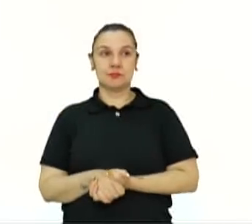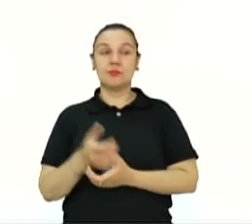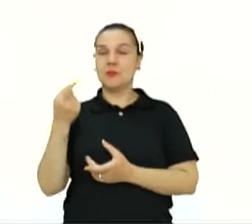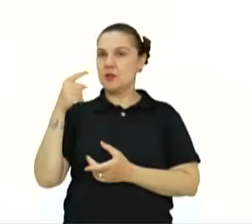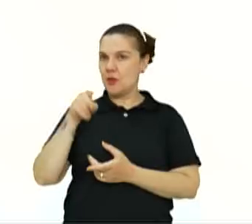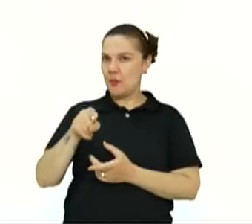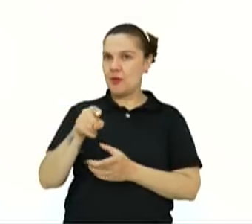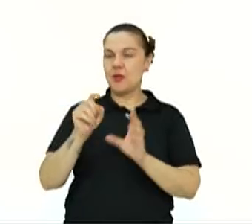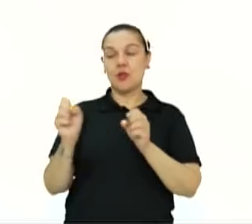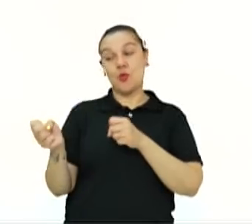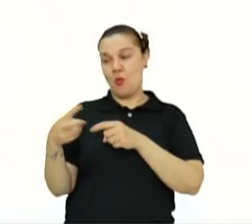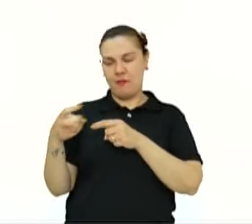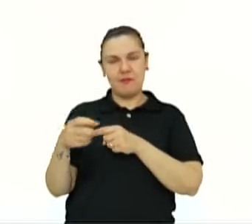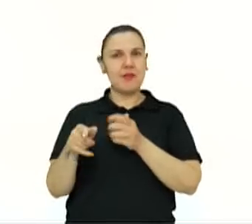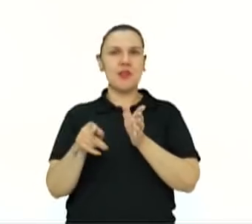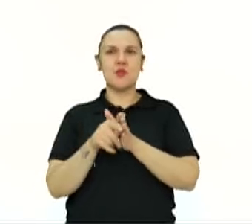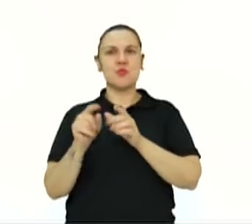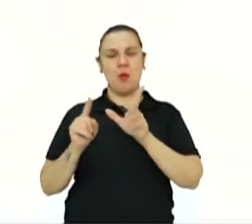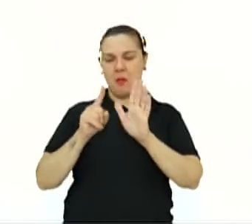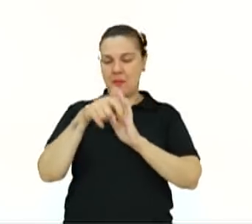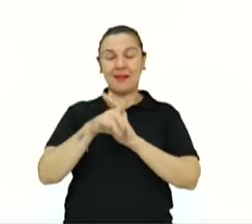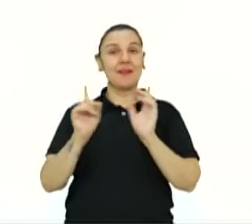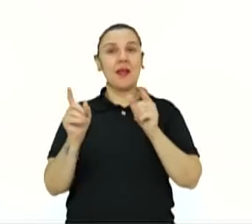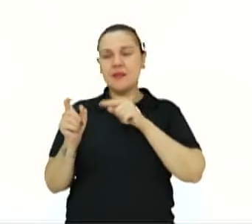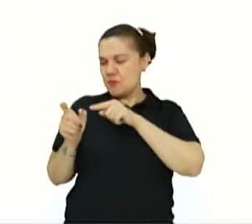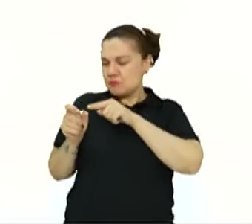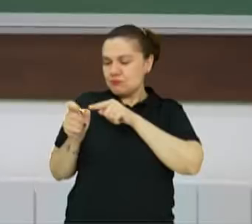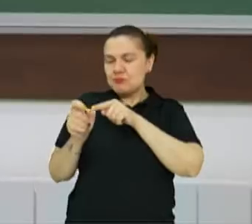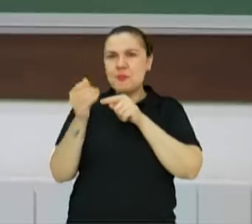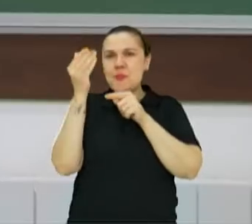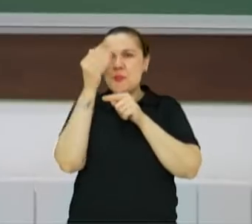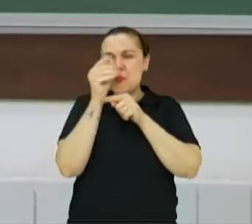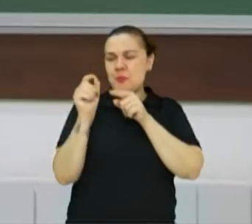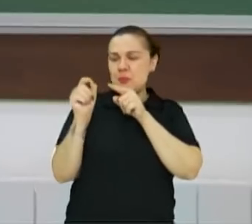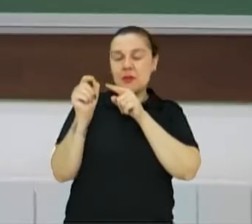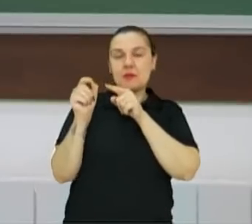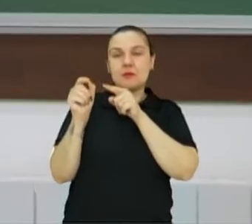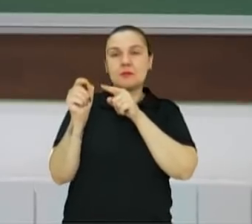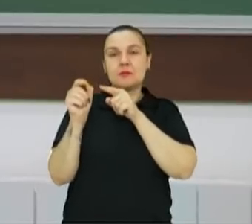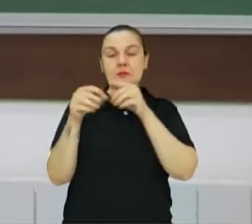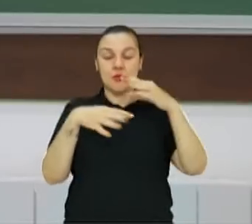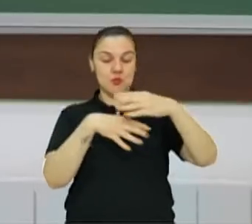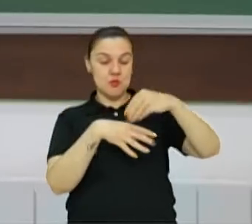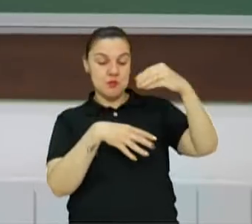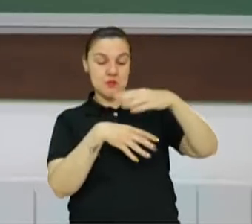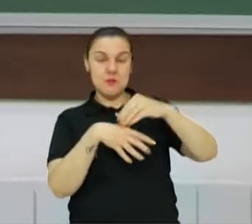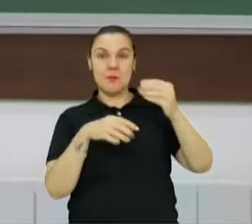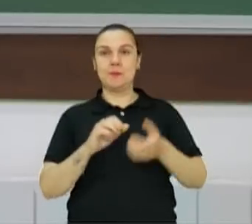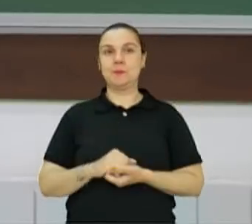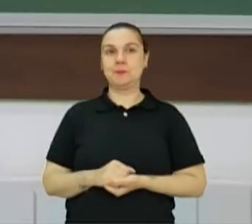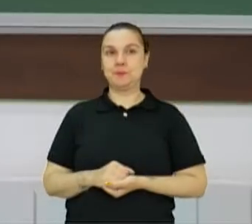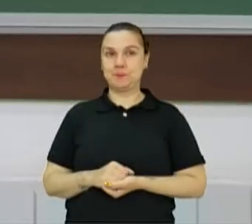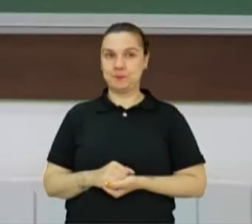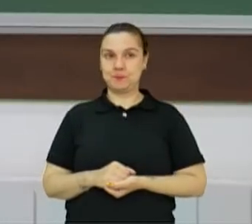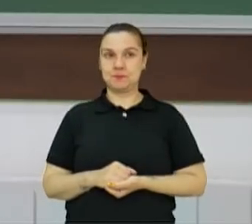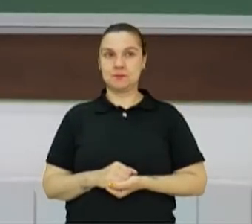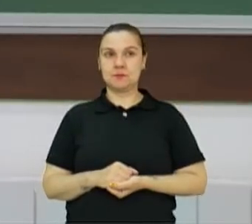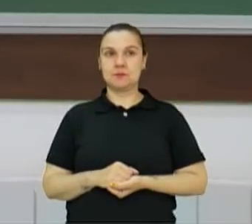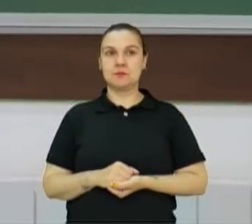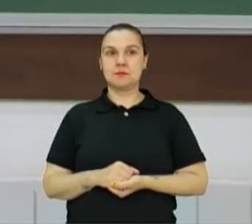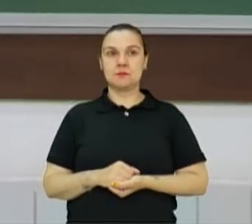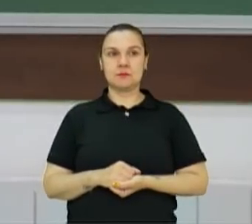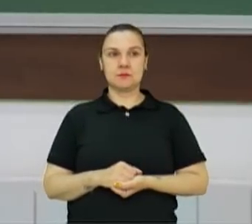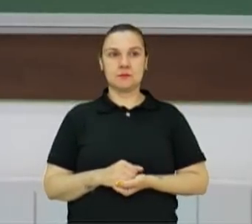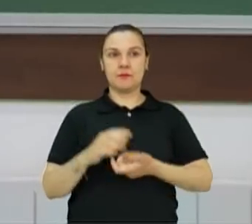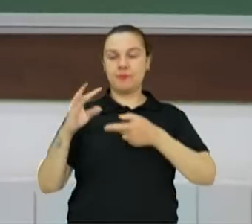nesse caso não é vírus, não é bactéria, não é nada, é um inseto pequenininho, né, que se aloja nos pelos pubianos. E